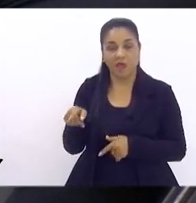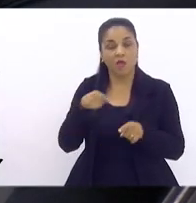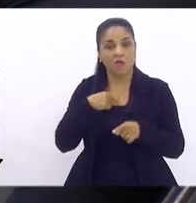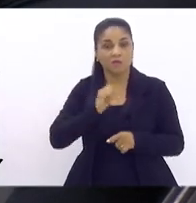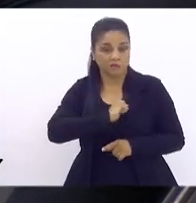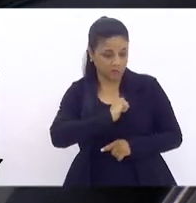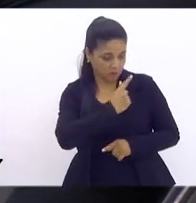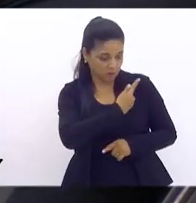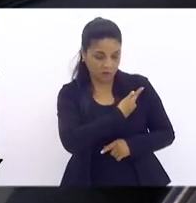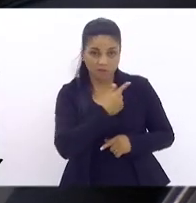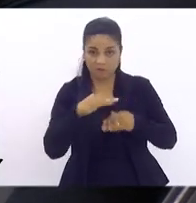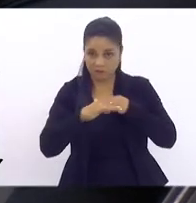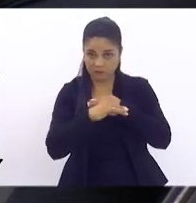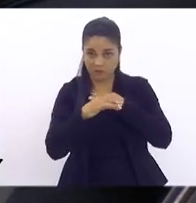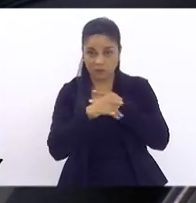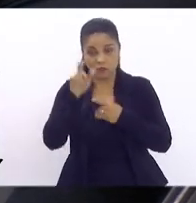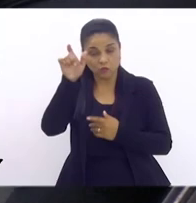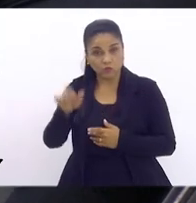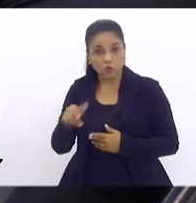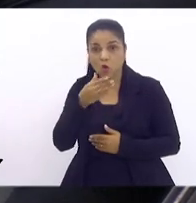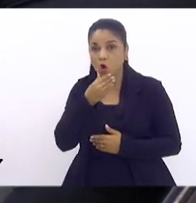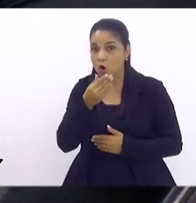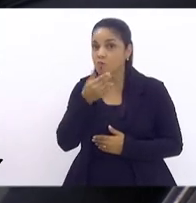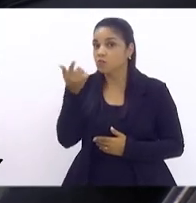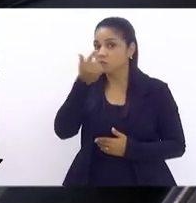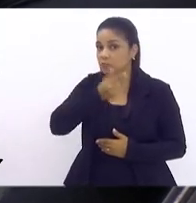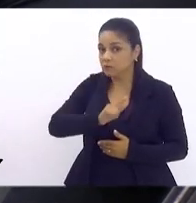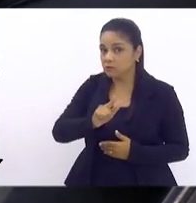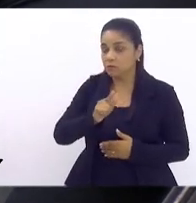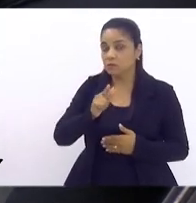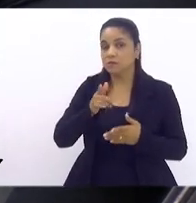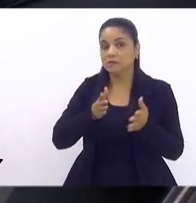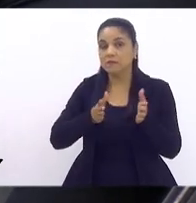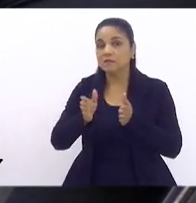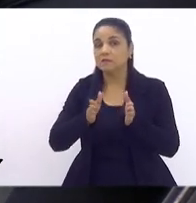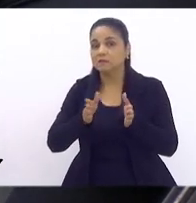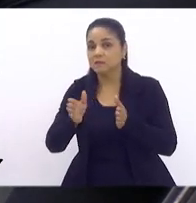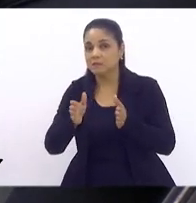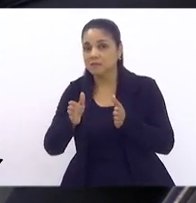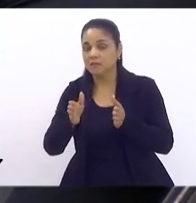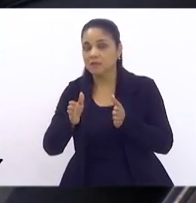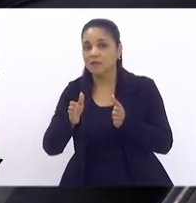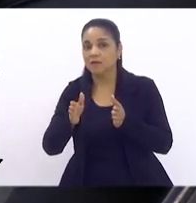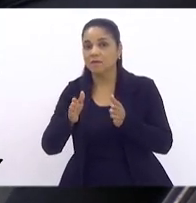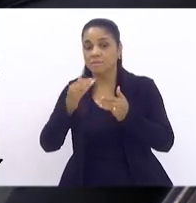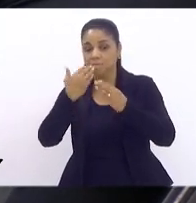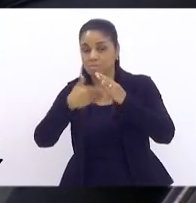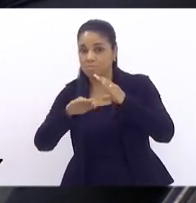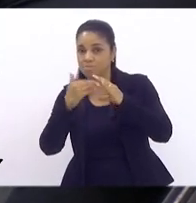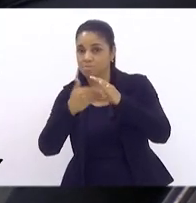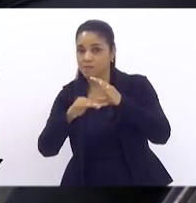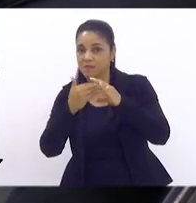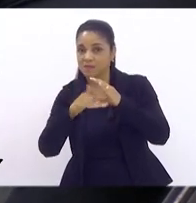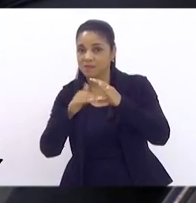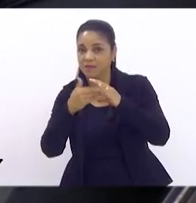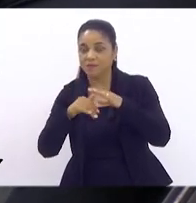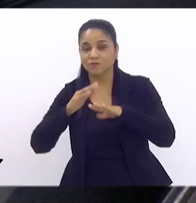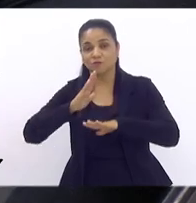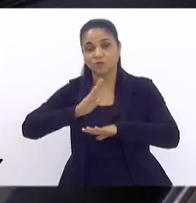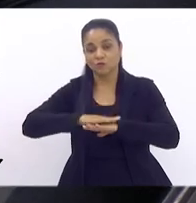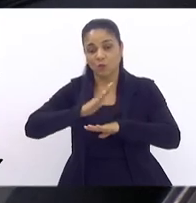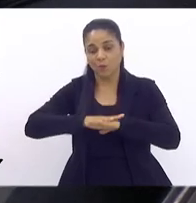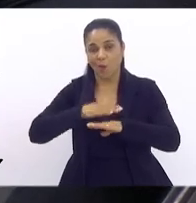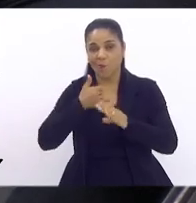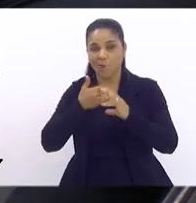que o sujeito conseguiu inclusive acessar enviar mensagens como se fosse do próprio WhatsApp